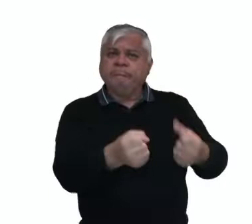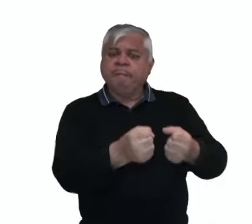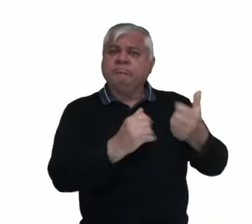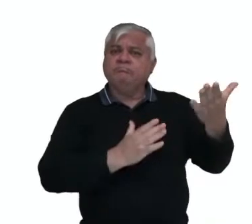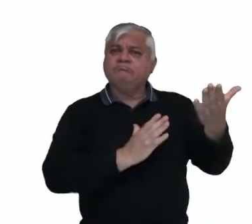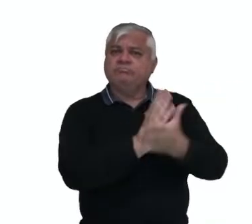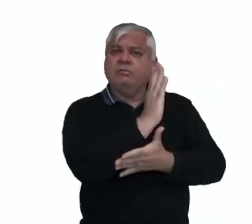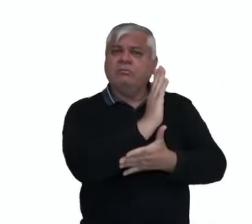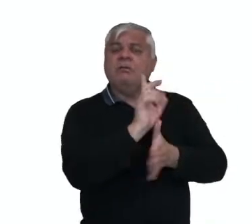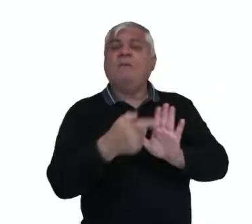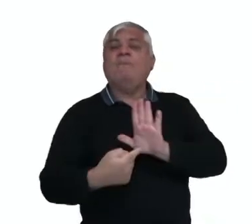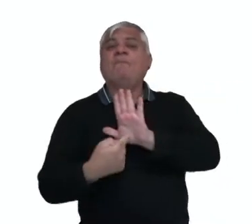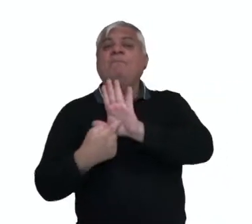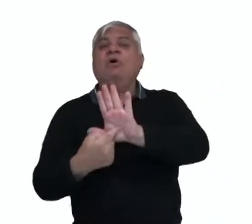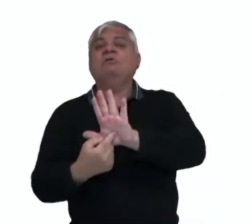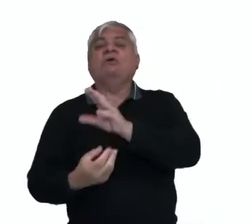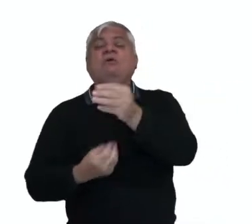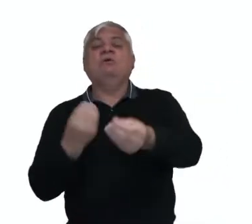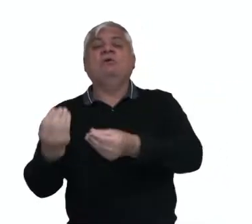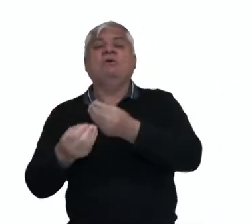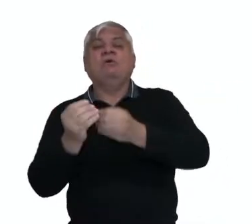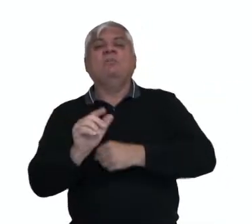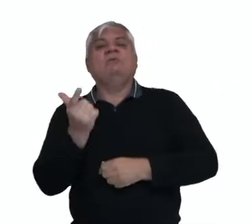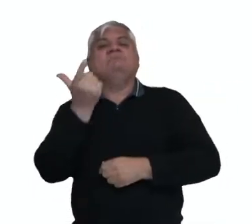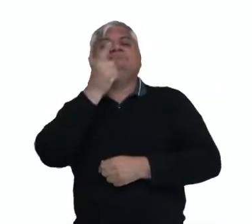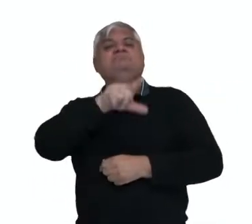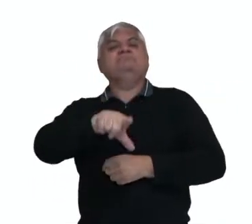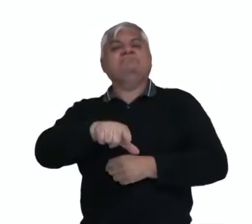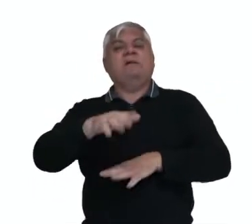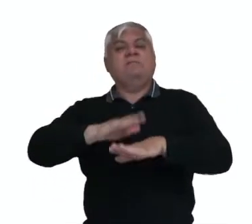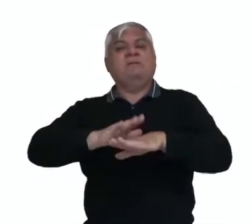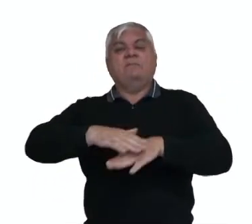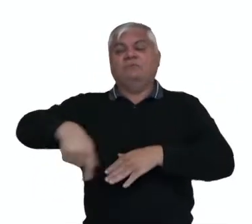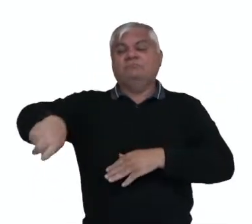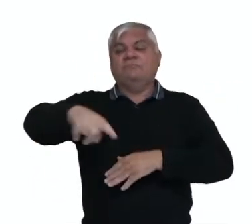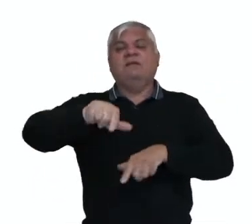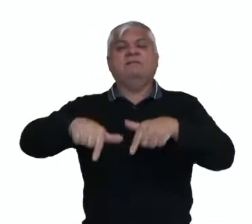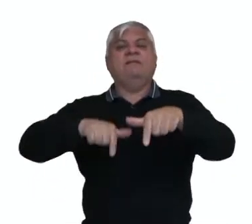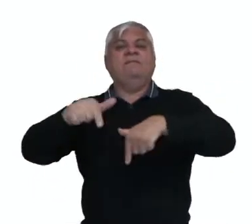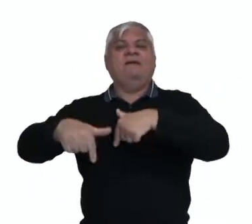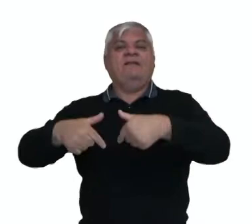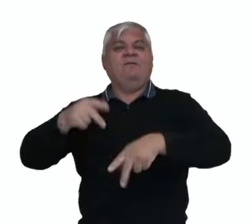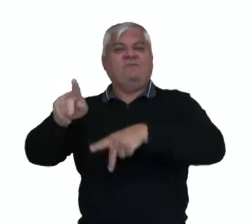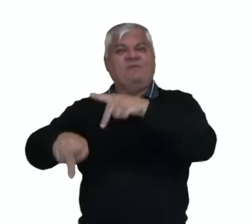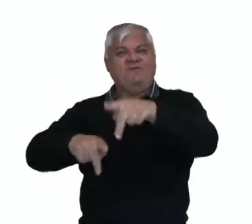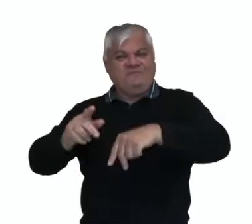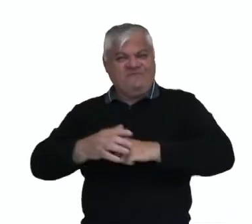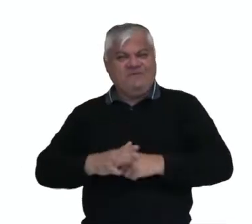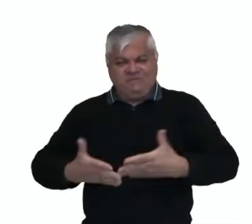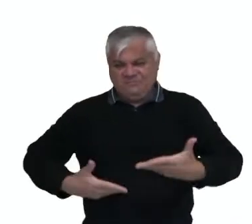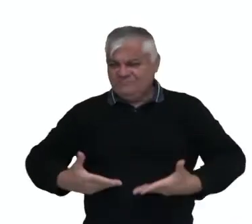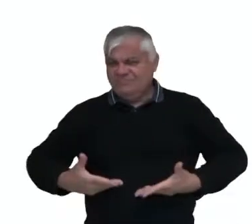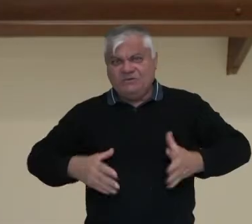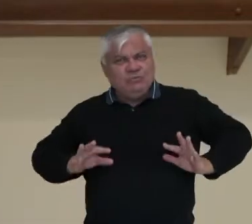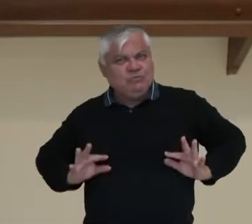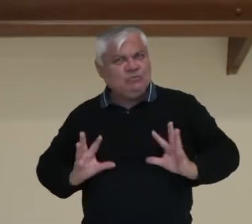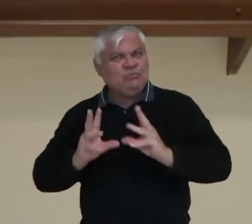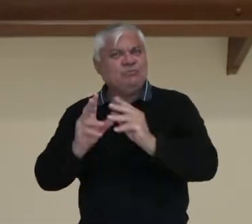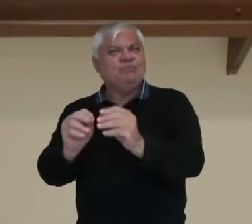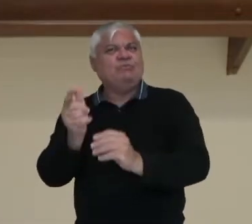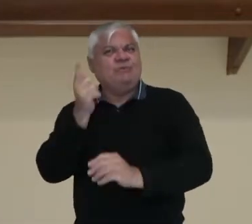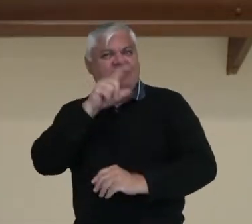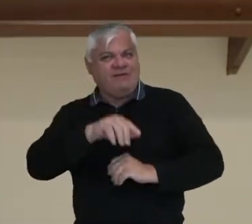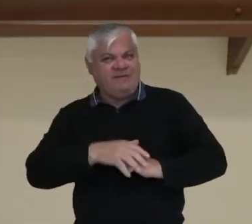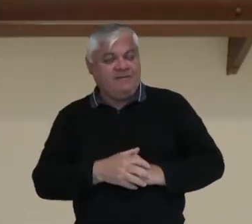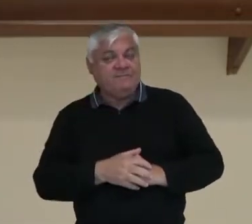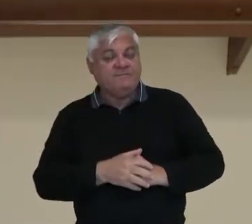ser apresentadas como uma conquista dos trabalhadores, né? Não necessariamente como uma conquista necessária a